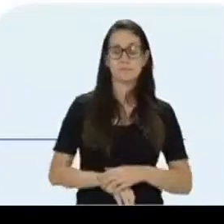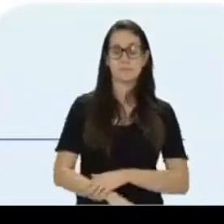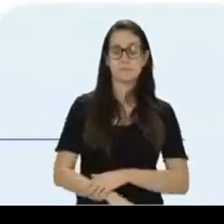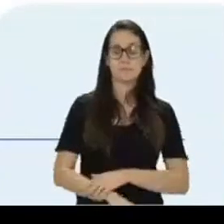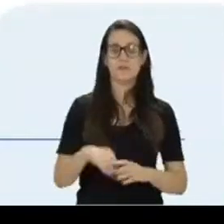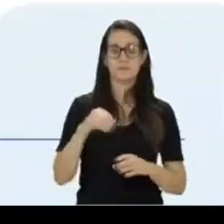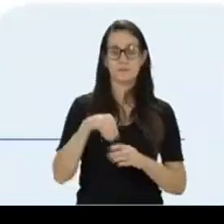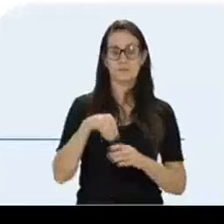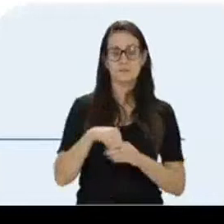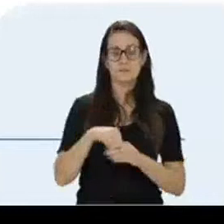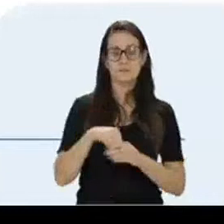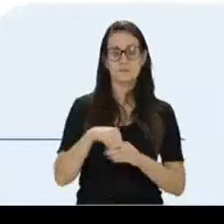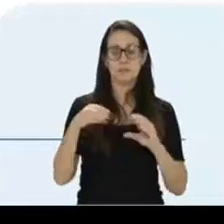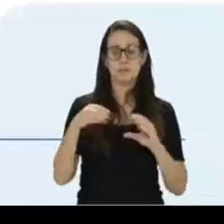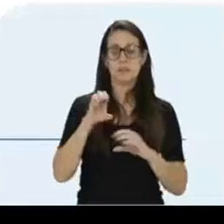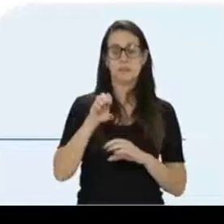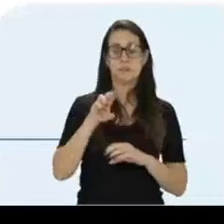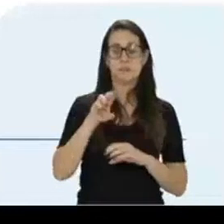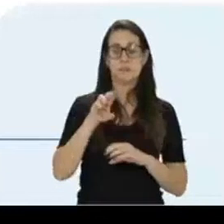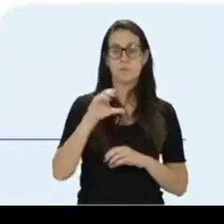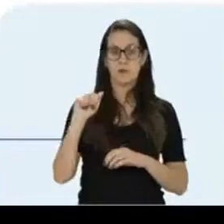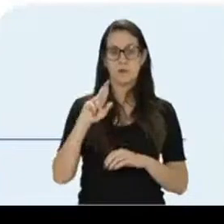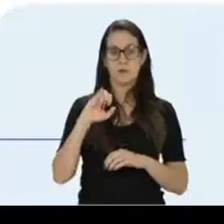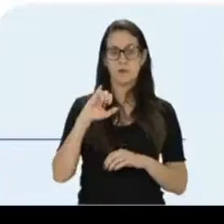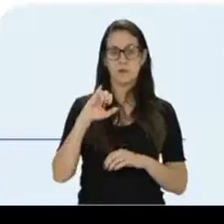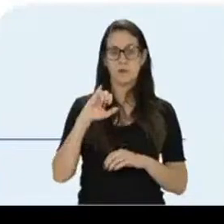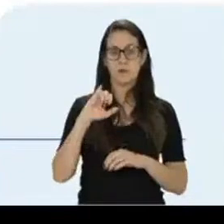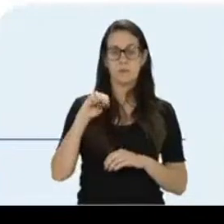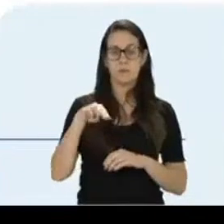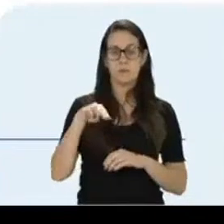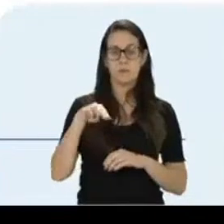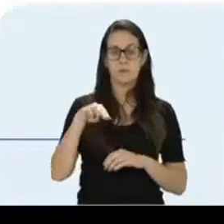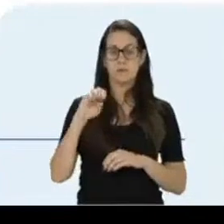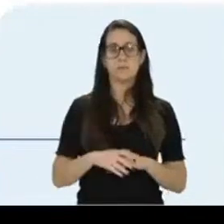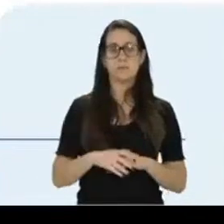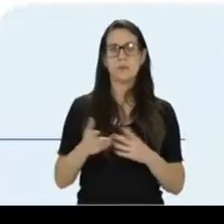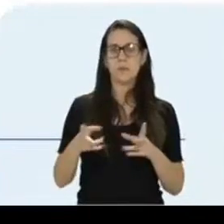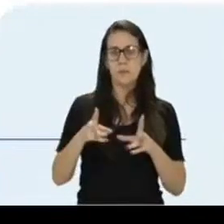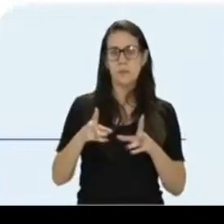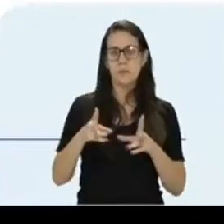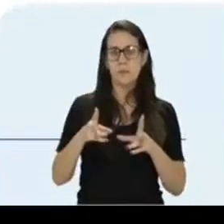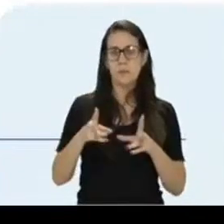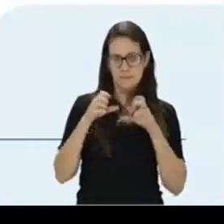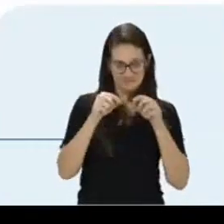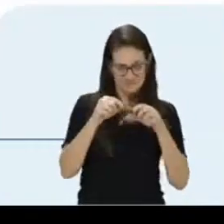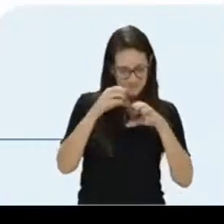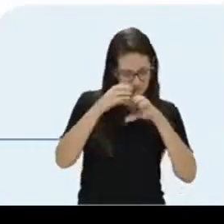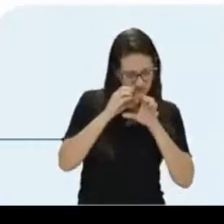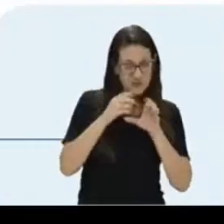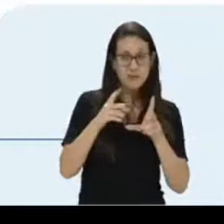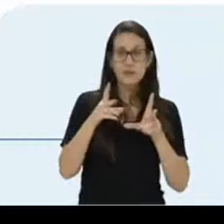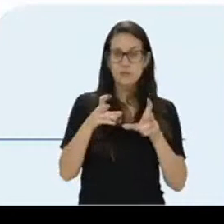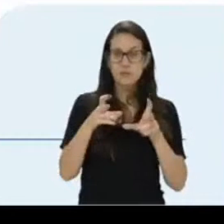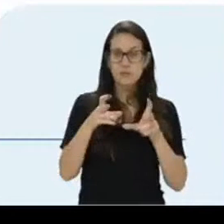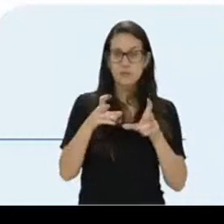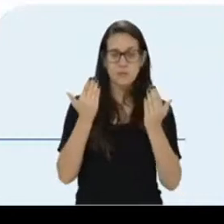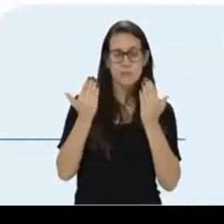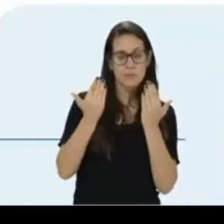constituídos por células eucariontes. Então, se nós observarmos, quando nós observarmos as lâminas, nós vamos conseguir